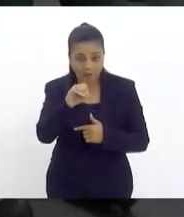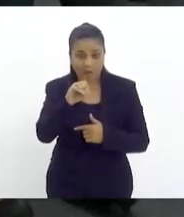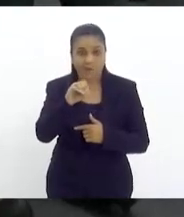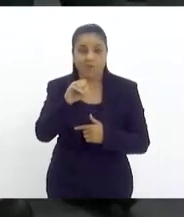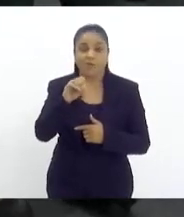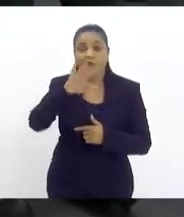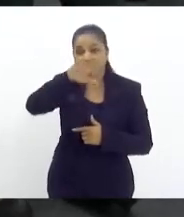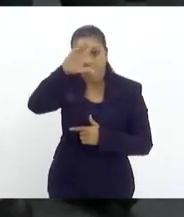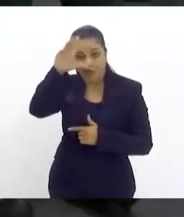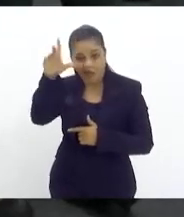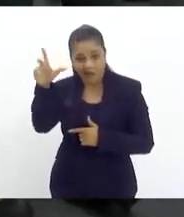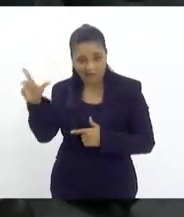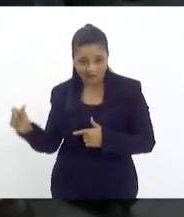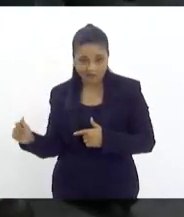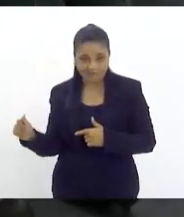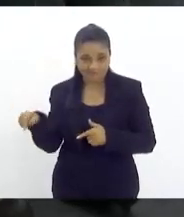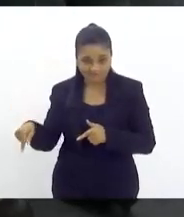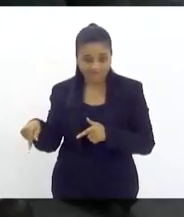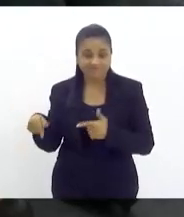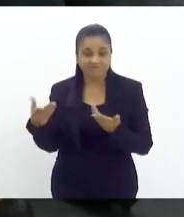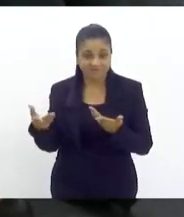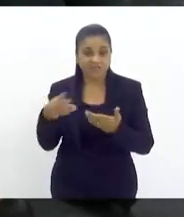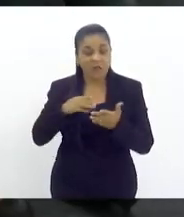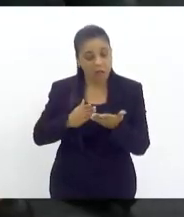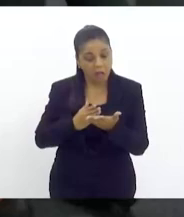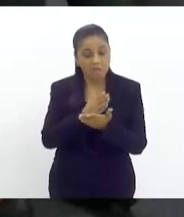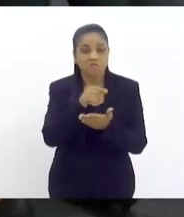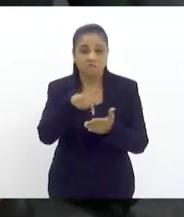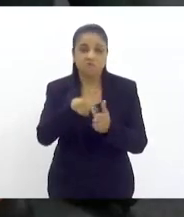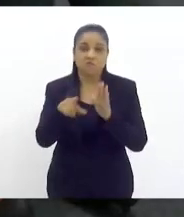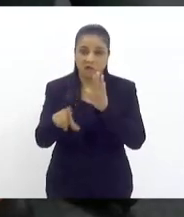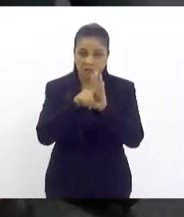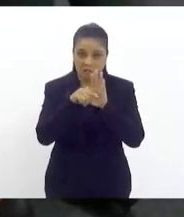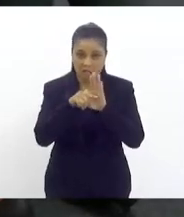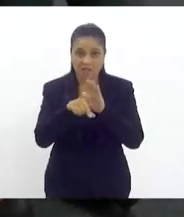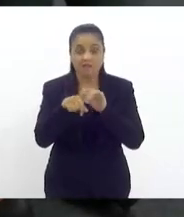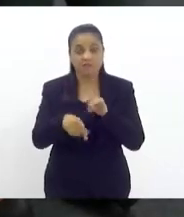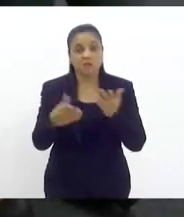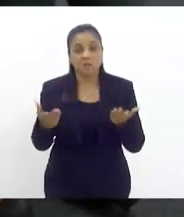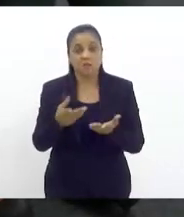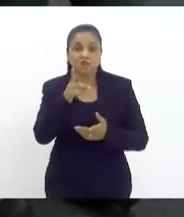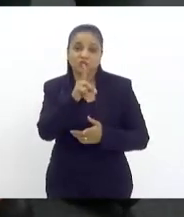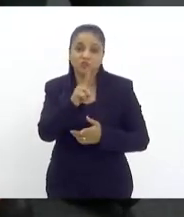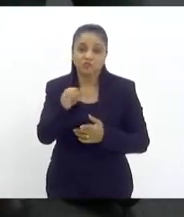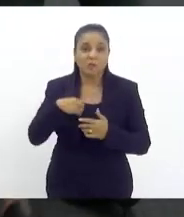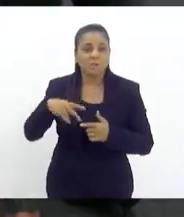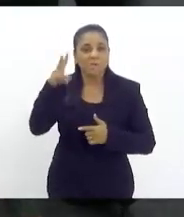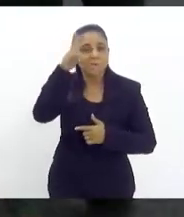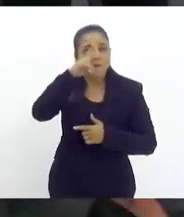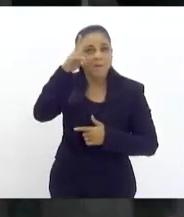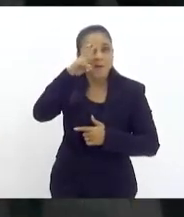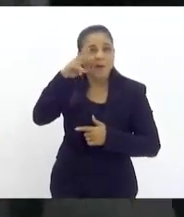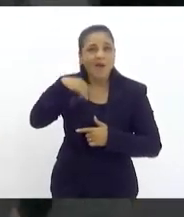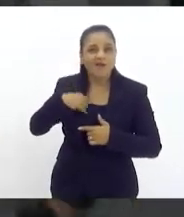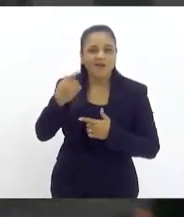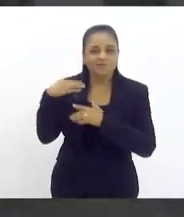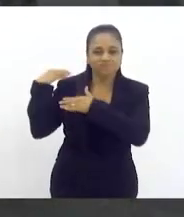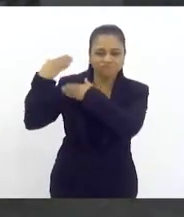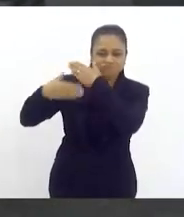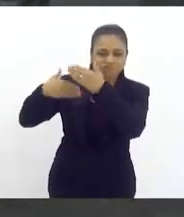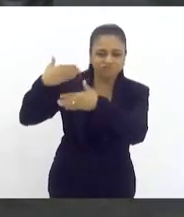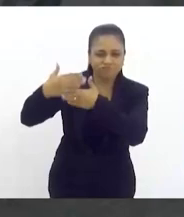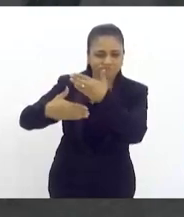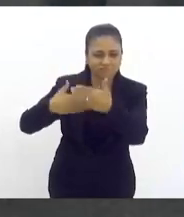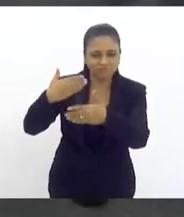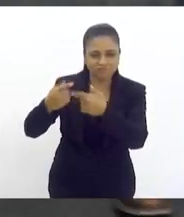por força de lei, de minha autoria, aprovamos nessa casa. Então, hoje é um dia em que a gente rememora a nossa ancestralidade, a